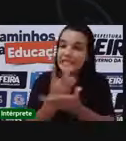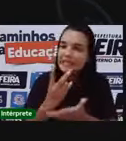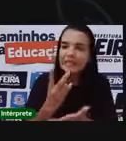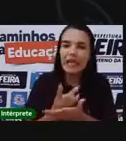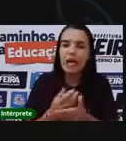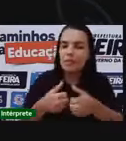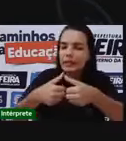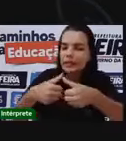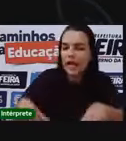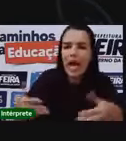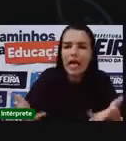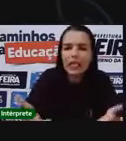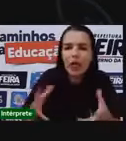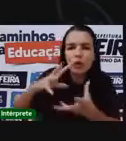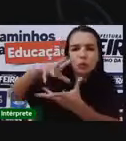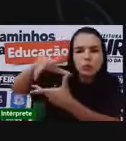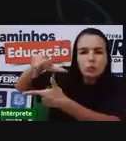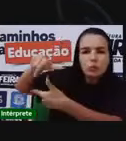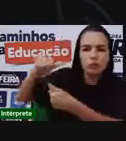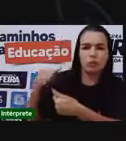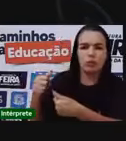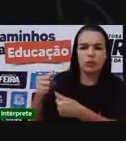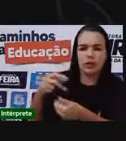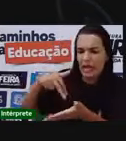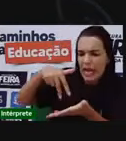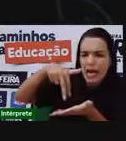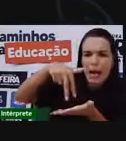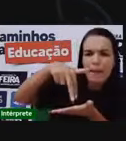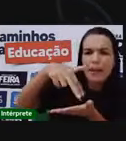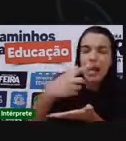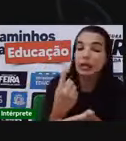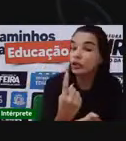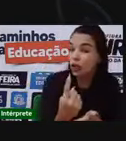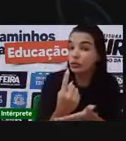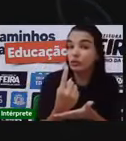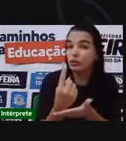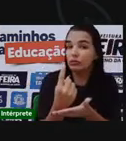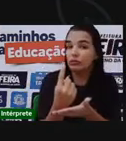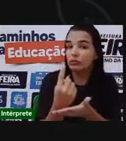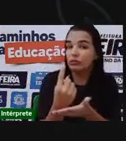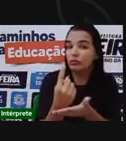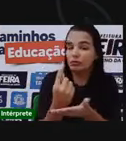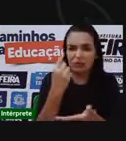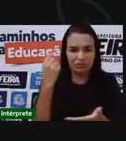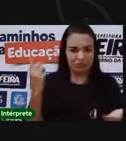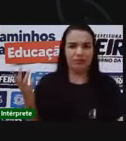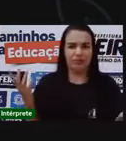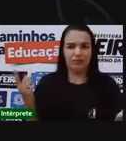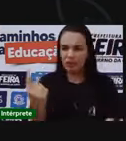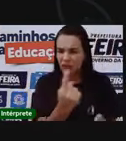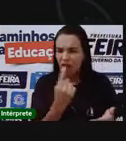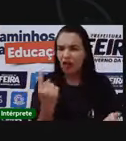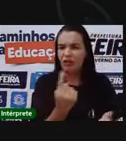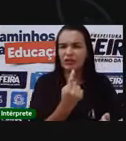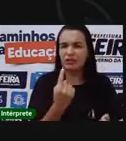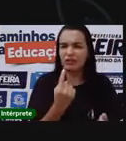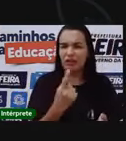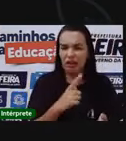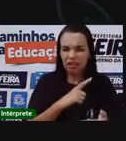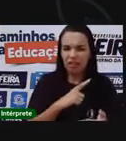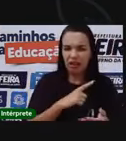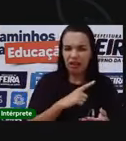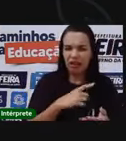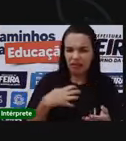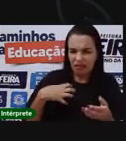e caminhar sozinho, sozinha, não faz mais sentido. Então, o tema de hoje,